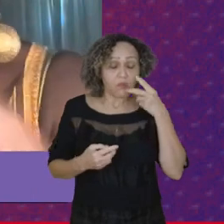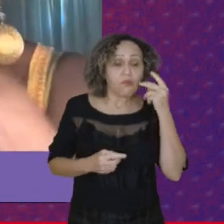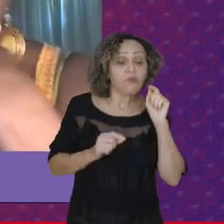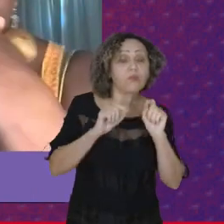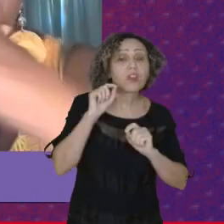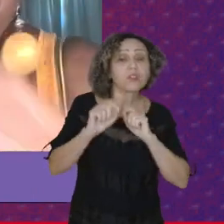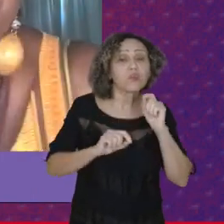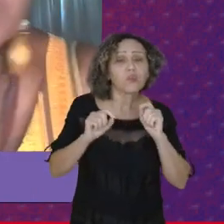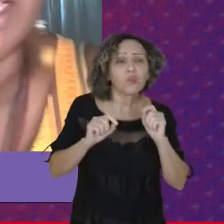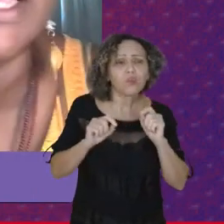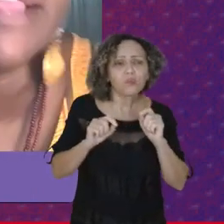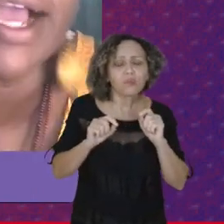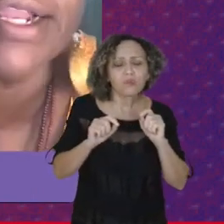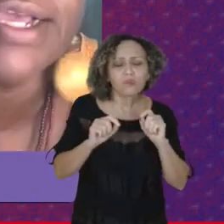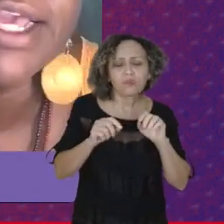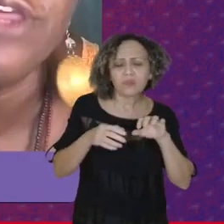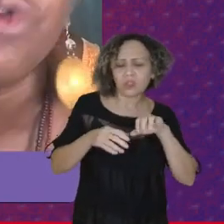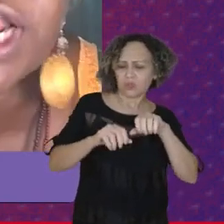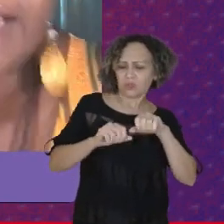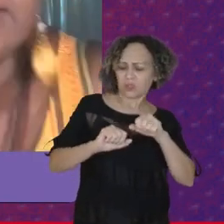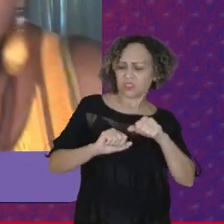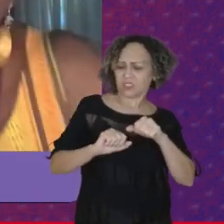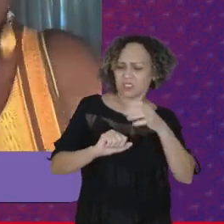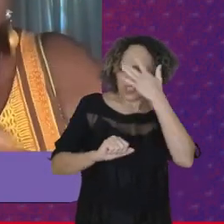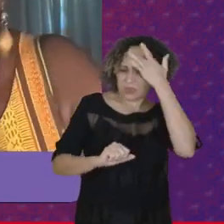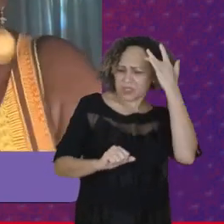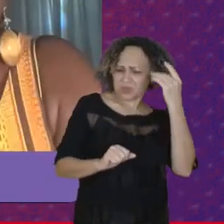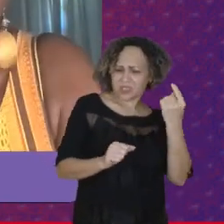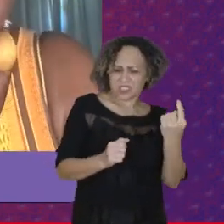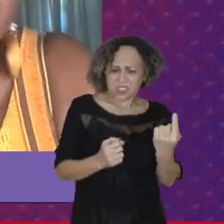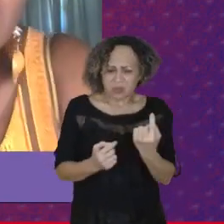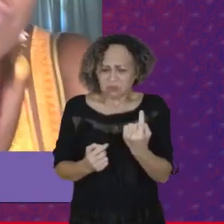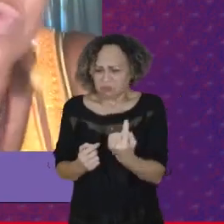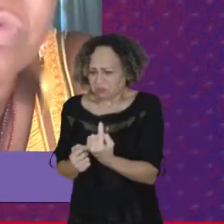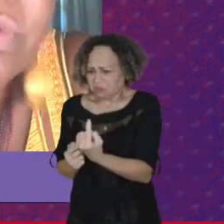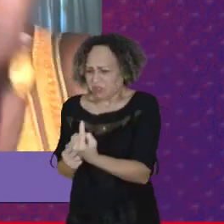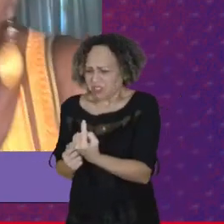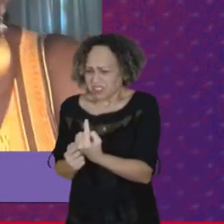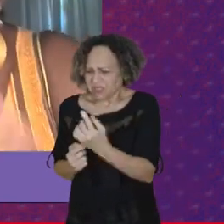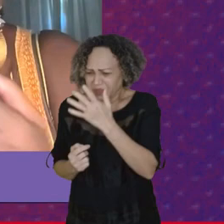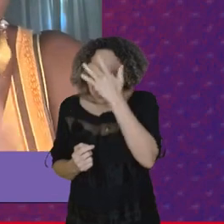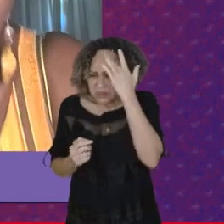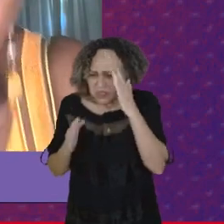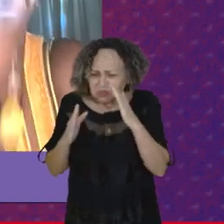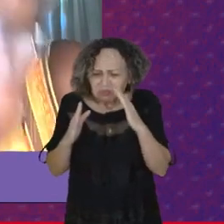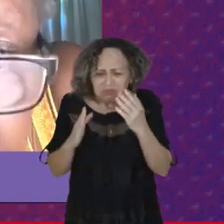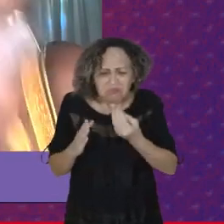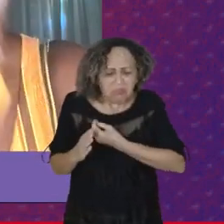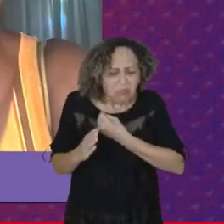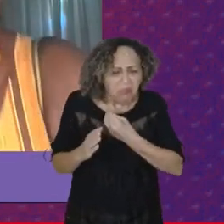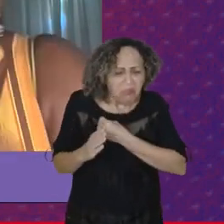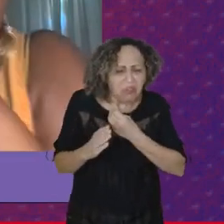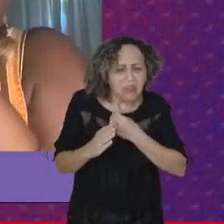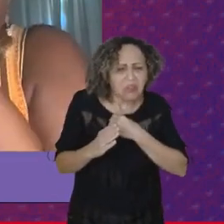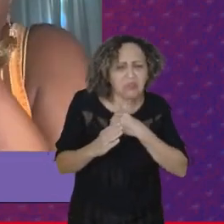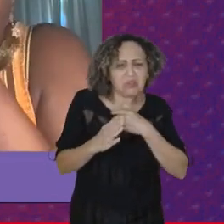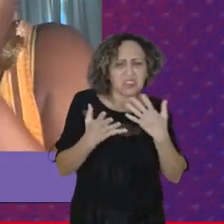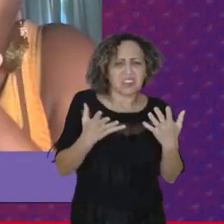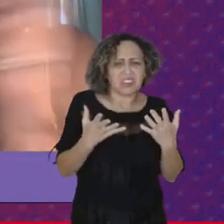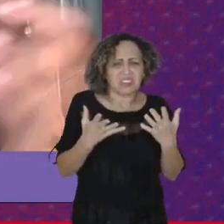uma informação que as pessoas têm que estar isoladas, só que elas vivem em becos, vielas,